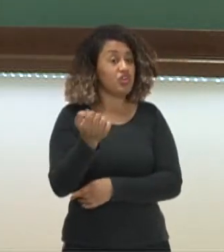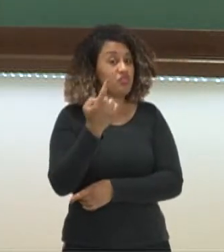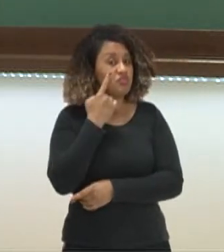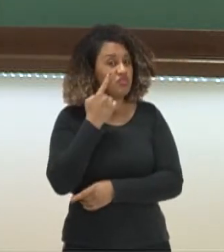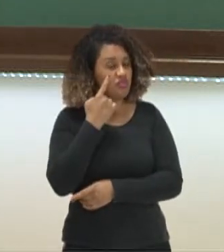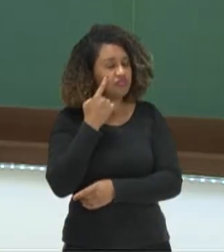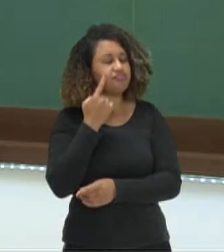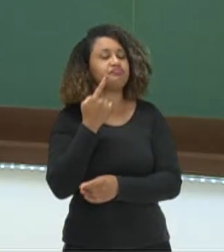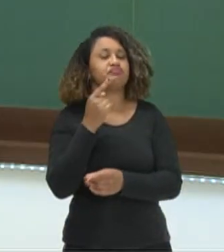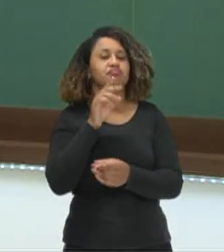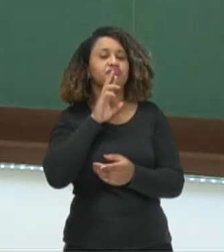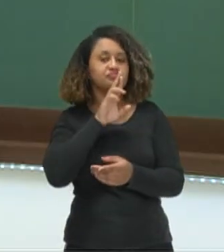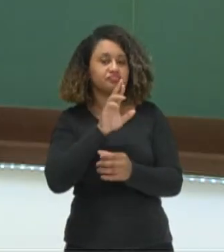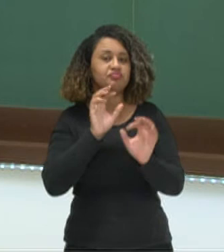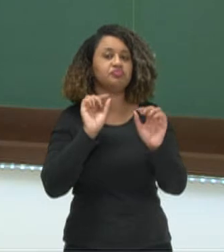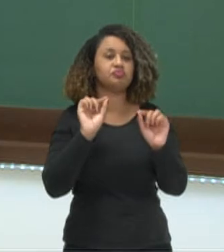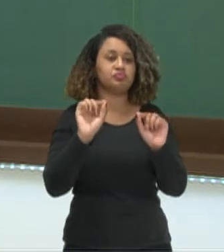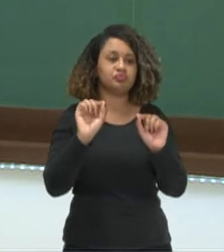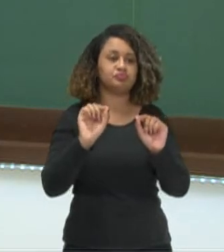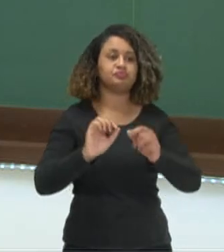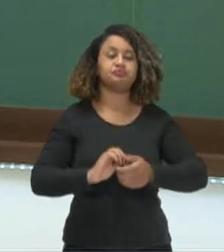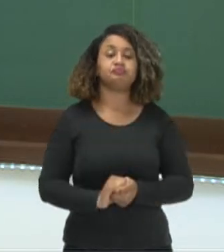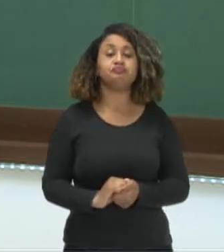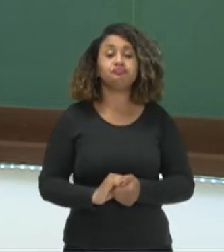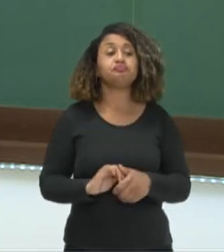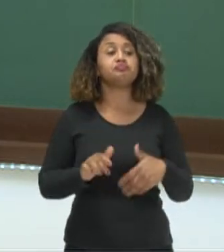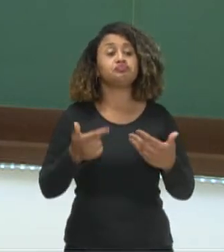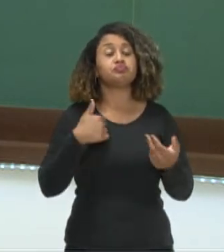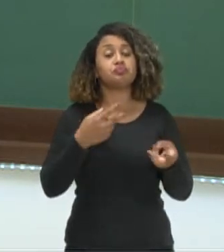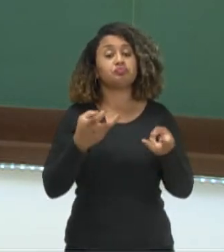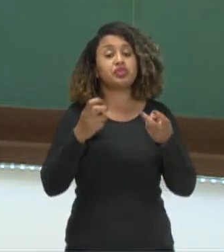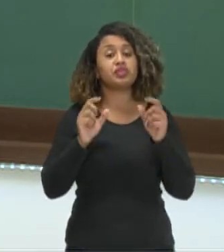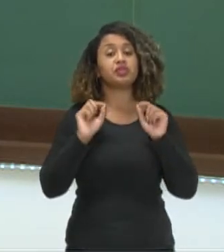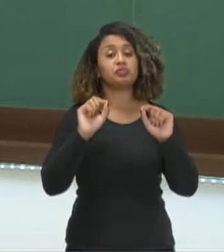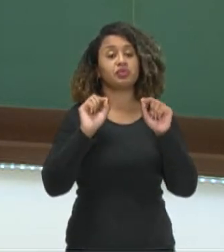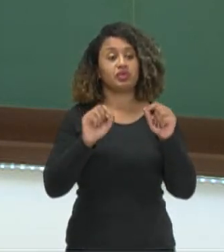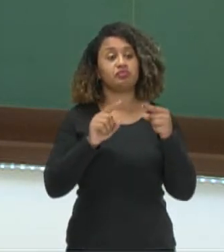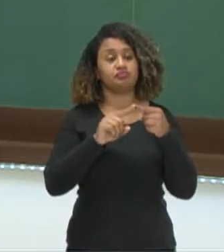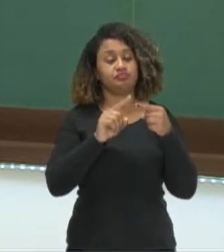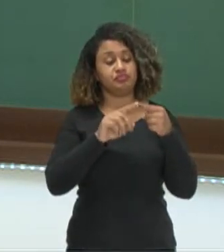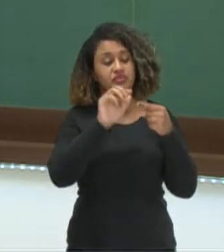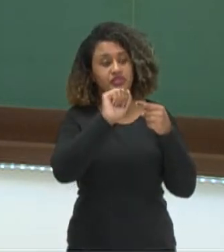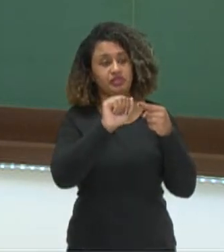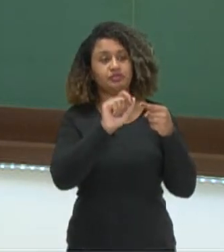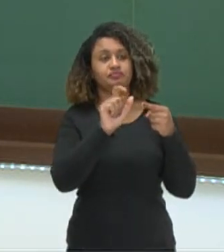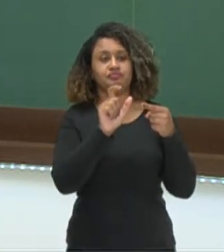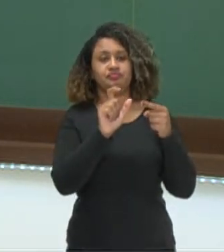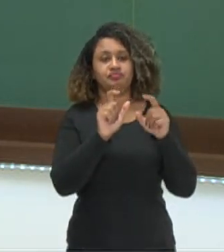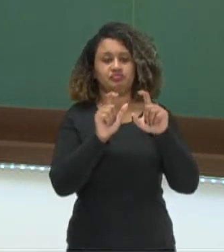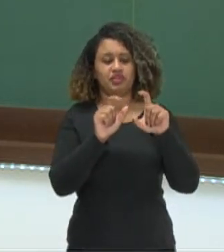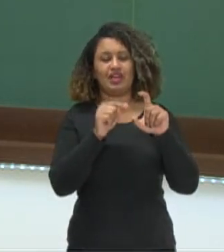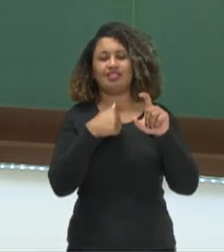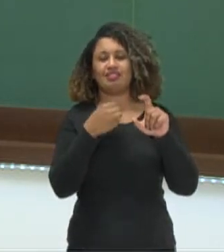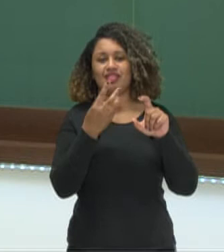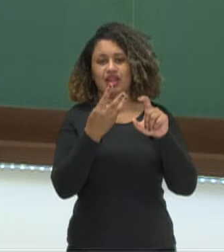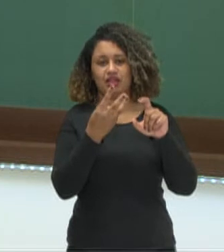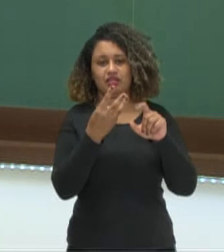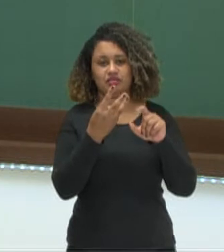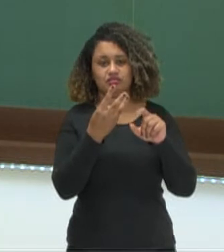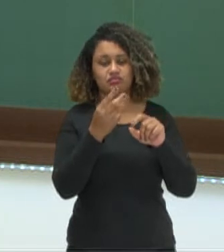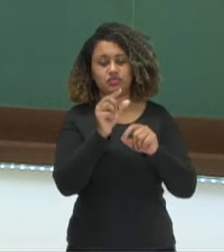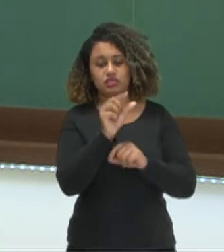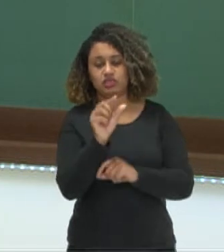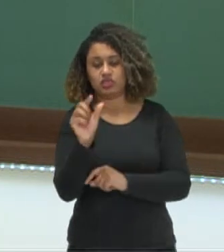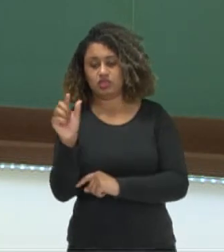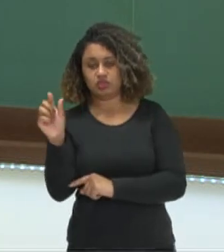fazer a solução? Olha só, repare bem, você tem um produto, né, vários produtos do número